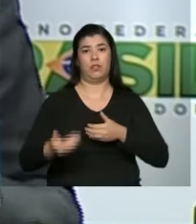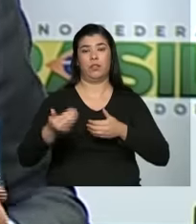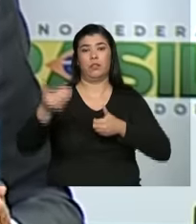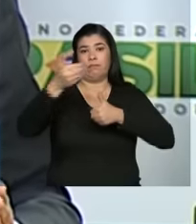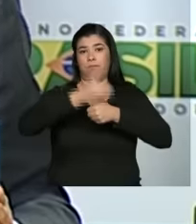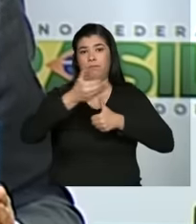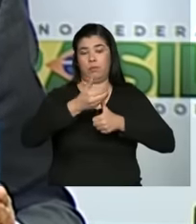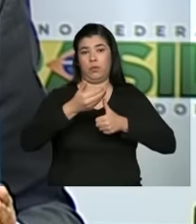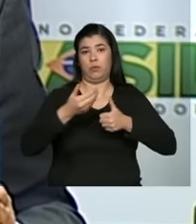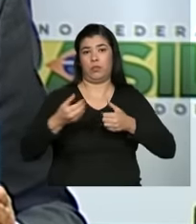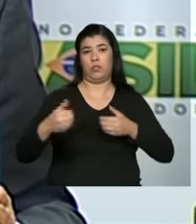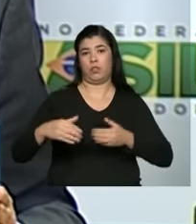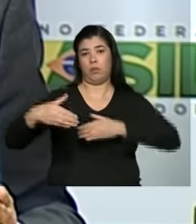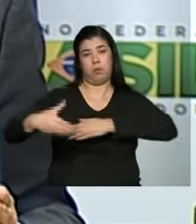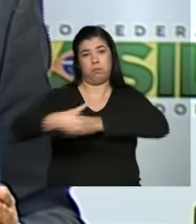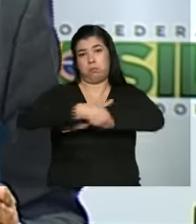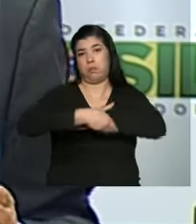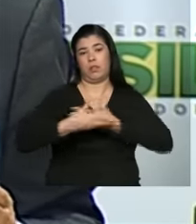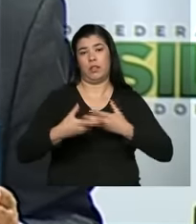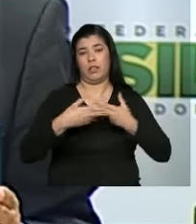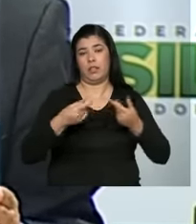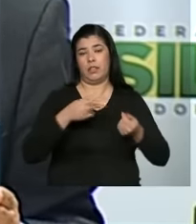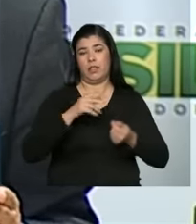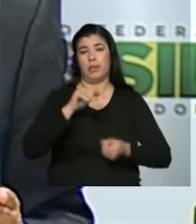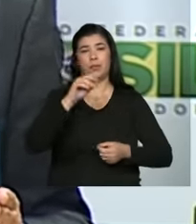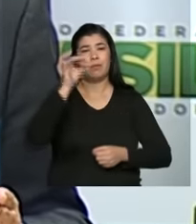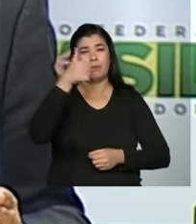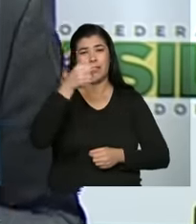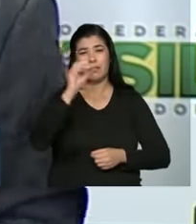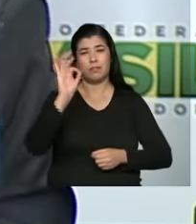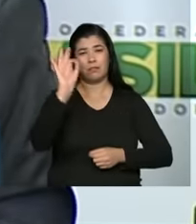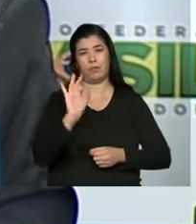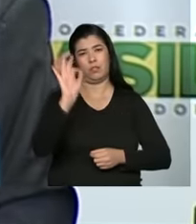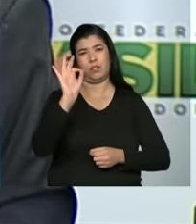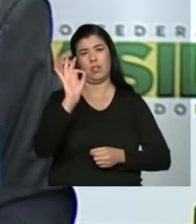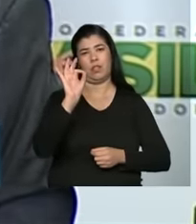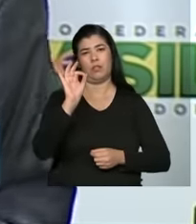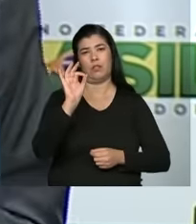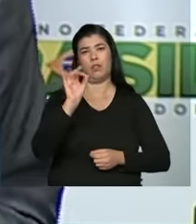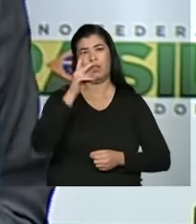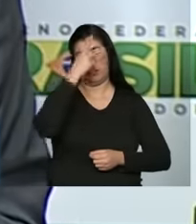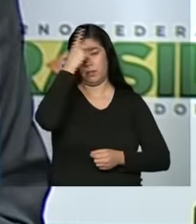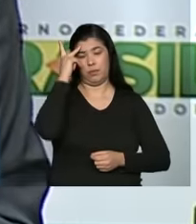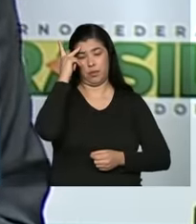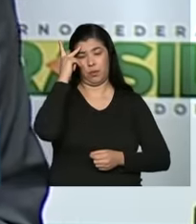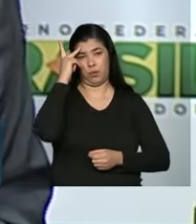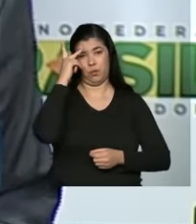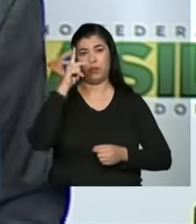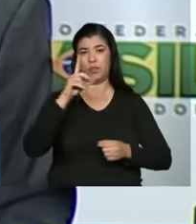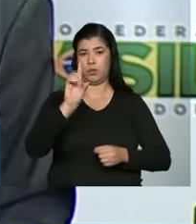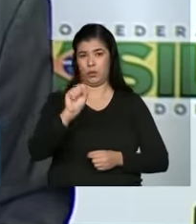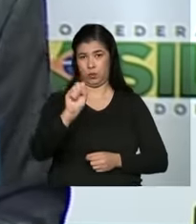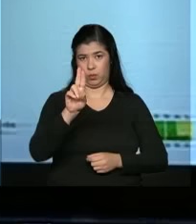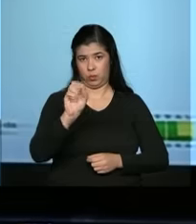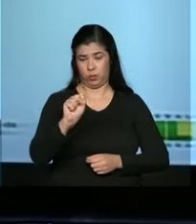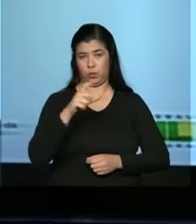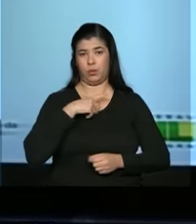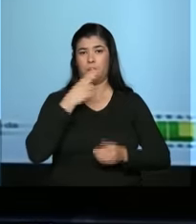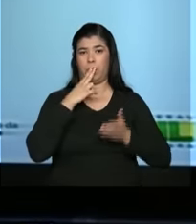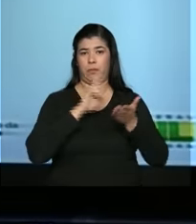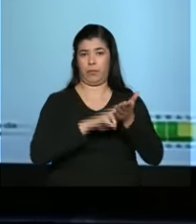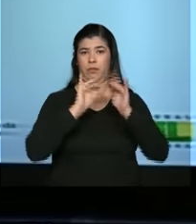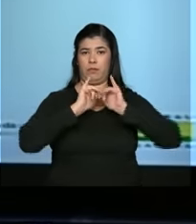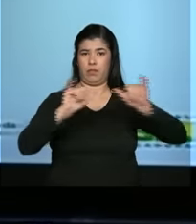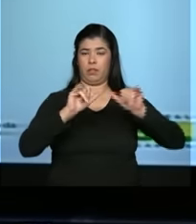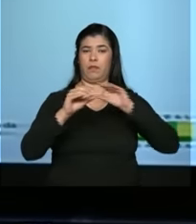100% dos dmis das pessoas que tiverem dos usuários do SUS receberão a carta SUS ainda com o